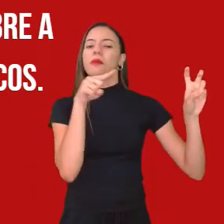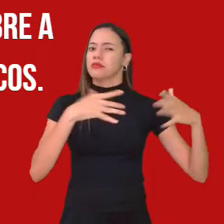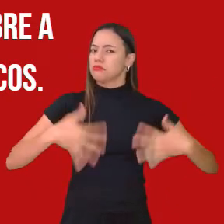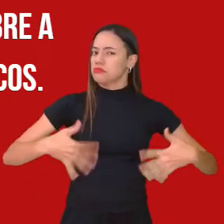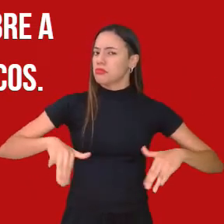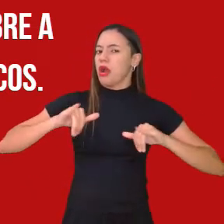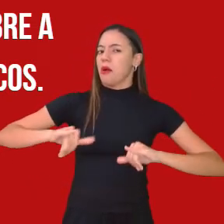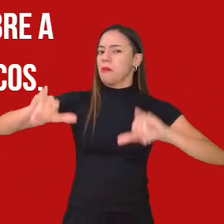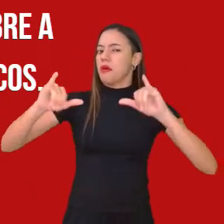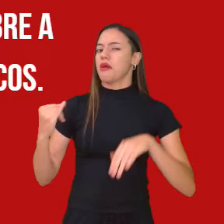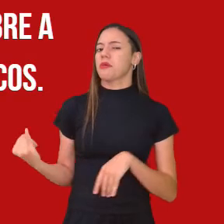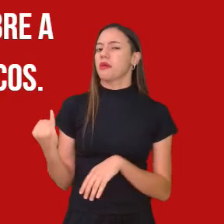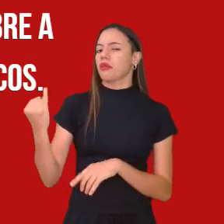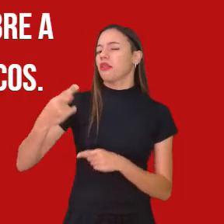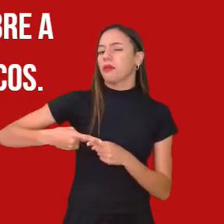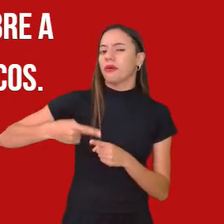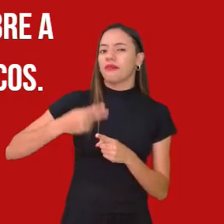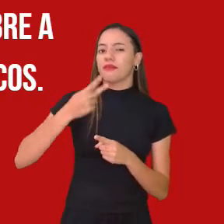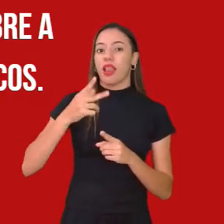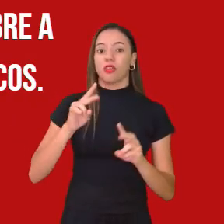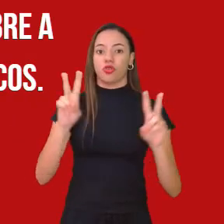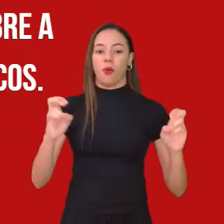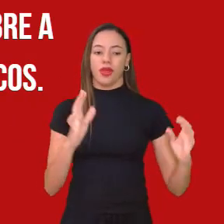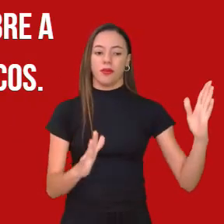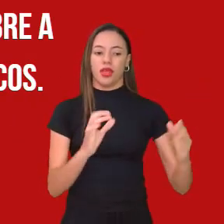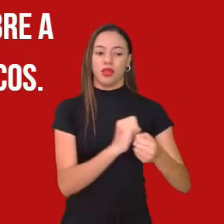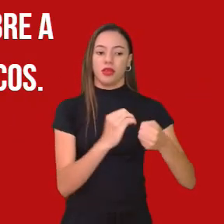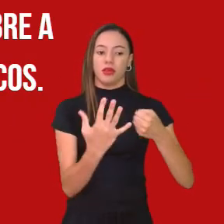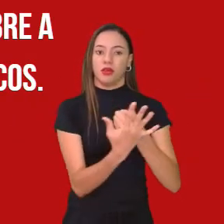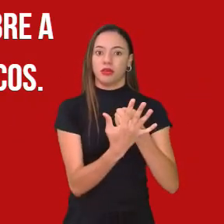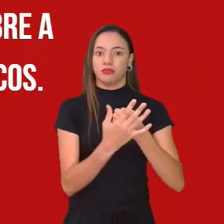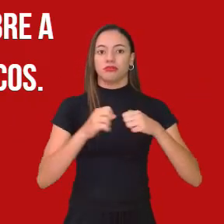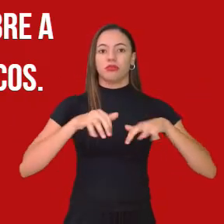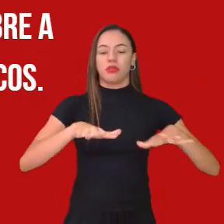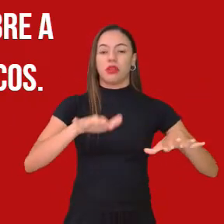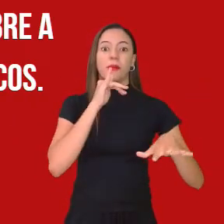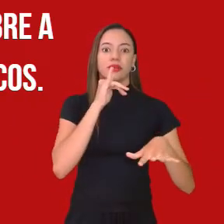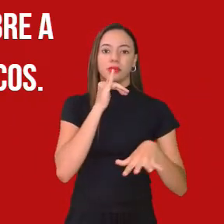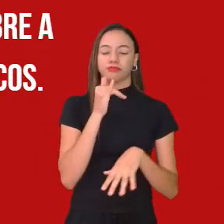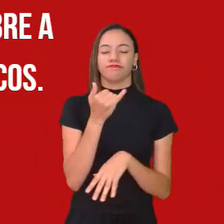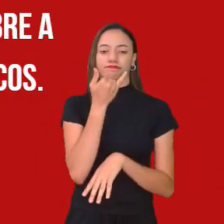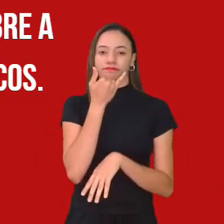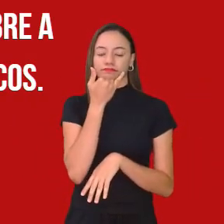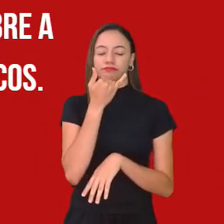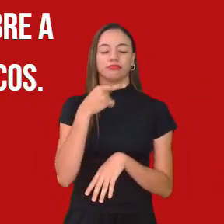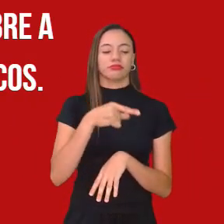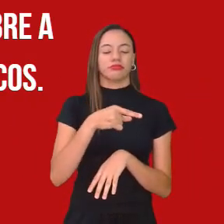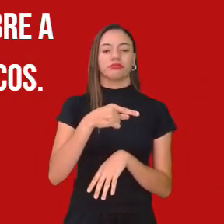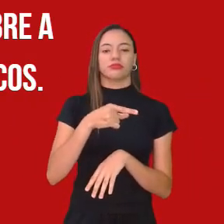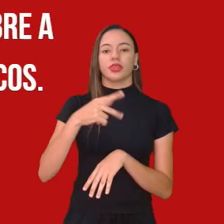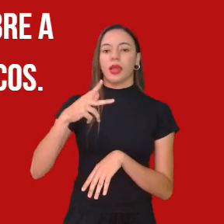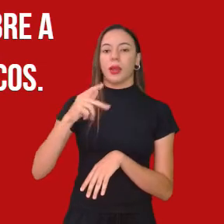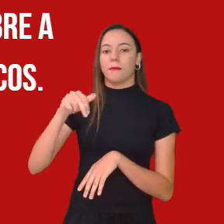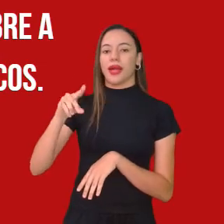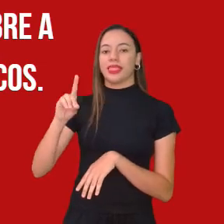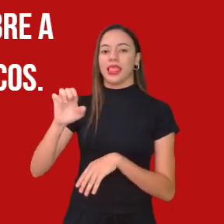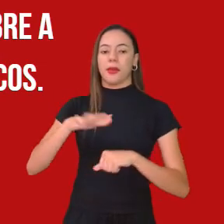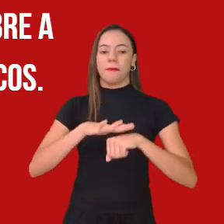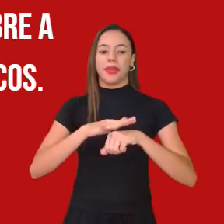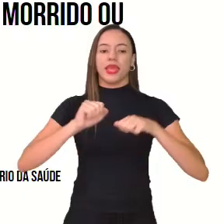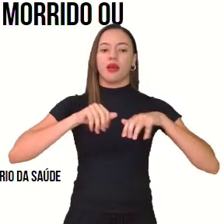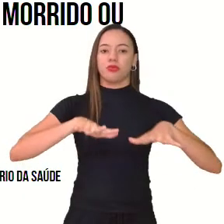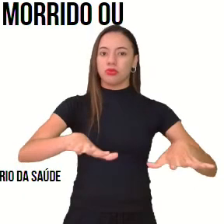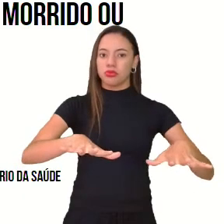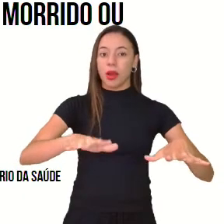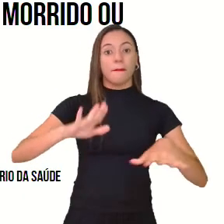importantes, porque falar a respeito de pandemia, ainda mais uma pandemia como a da AIDS, é dizer que ela atinge principalmente as